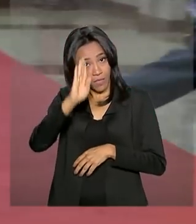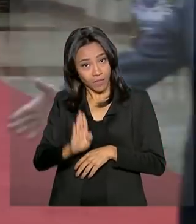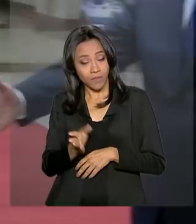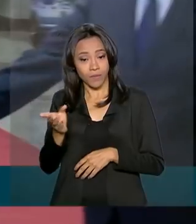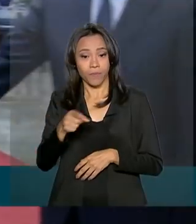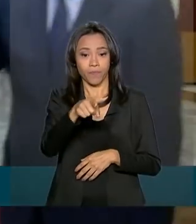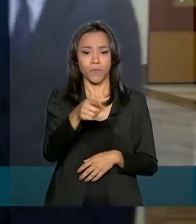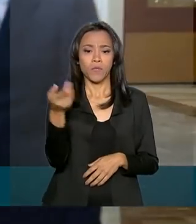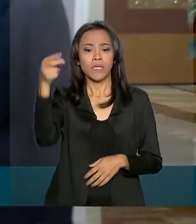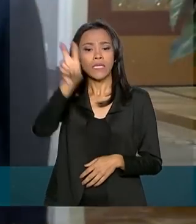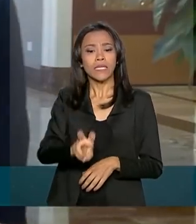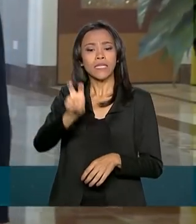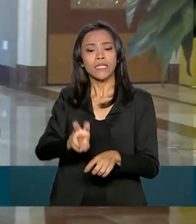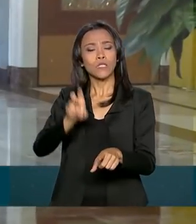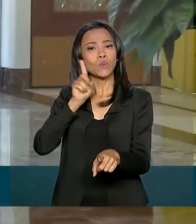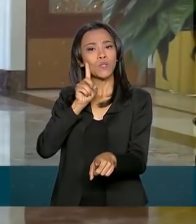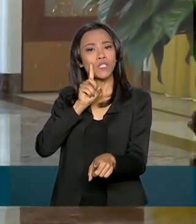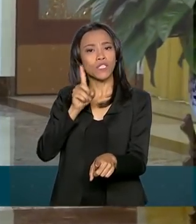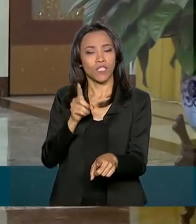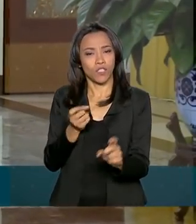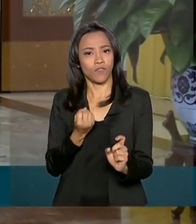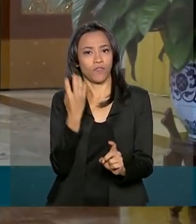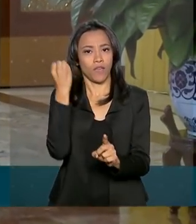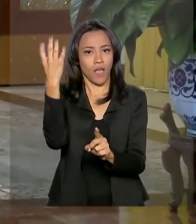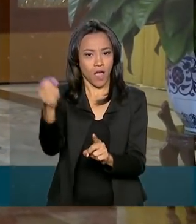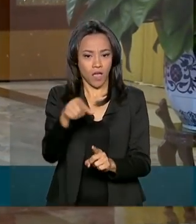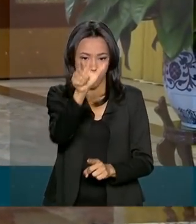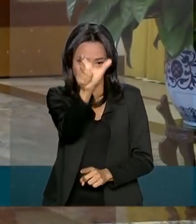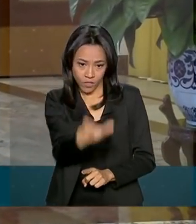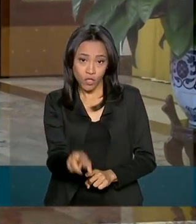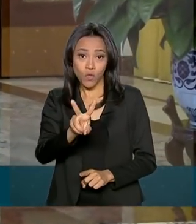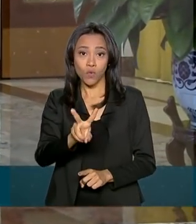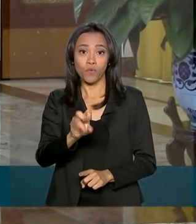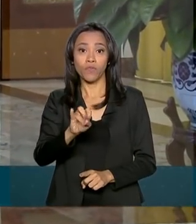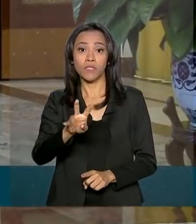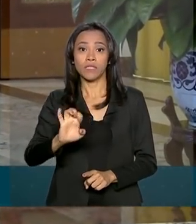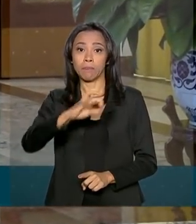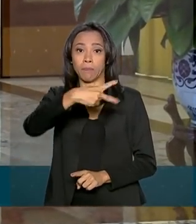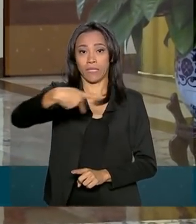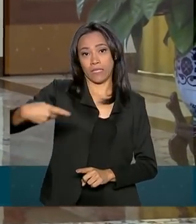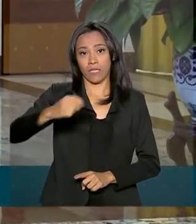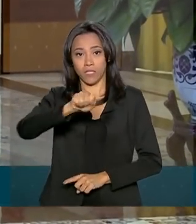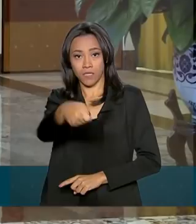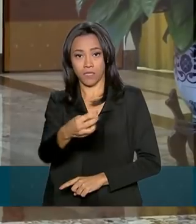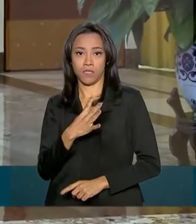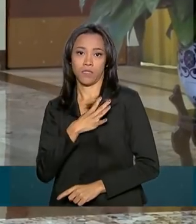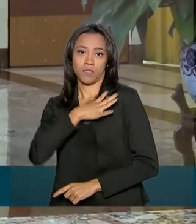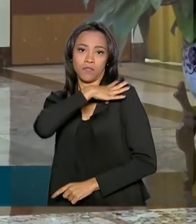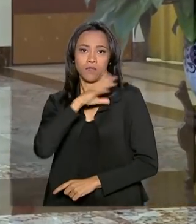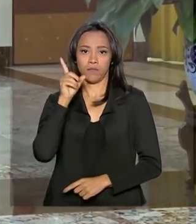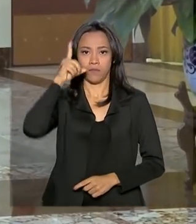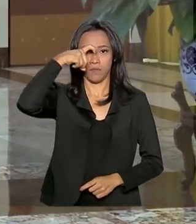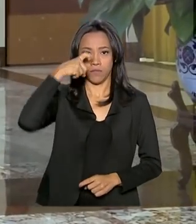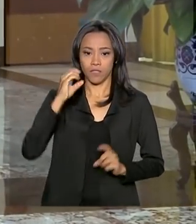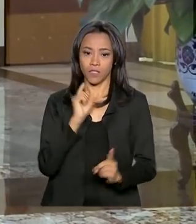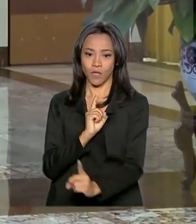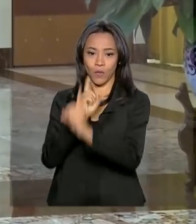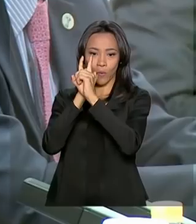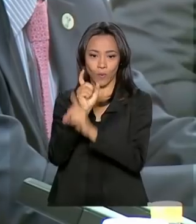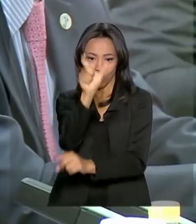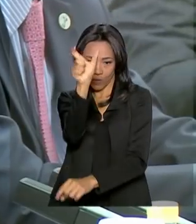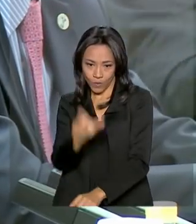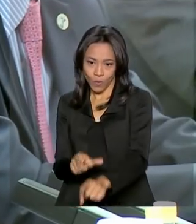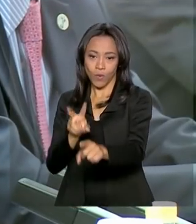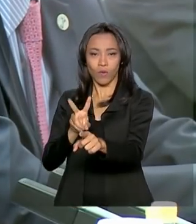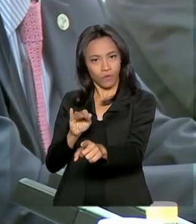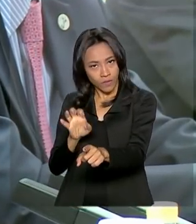quinto dia de viagem à china o vice presidente amilton mourão se encontrou com o vice-presidente chinês o anti shake